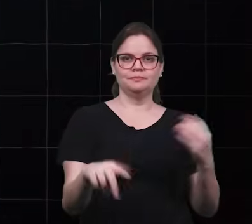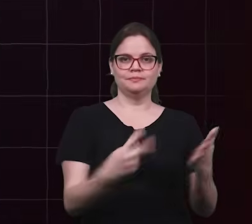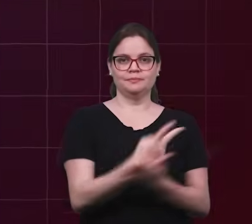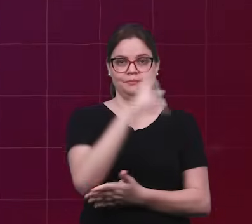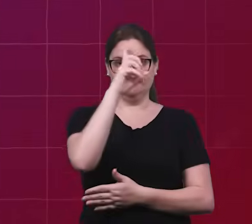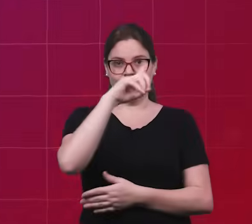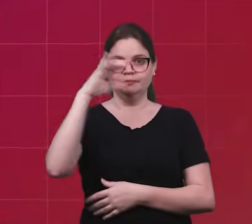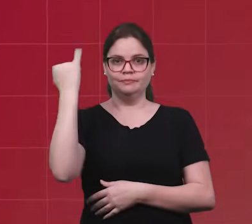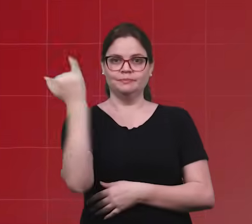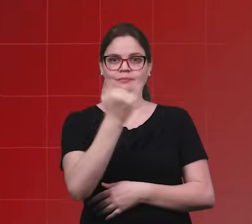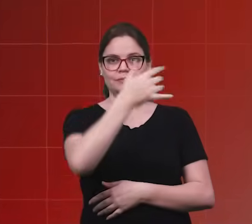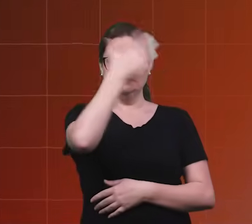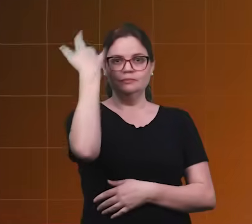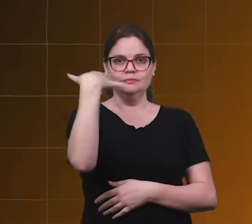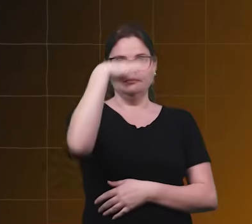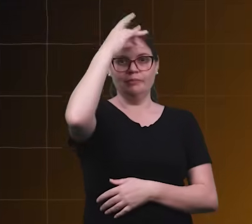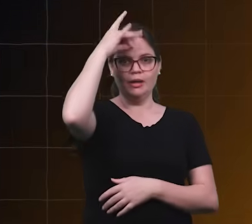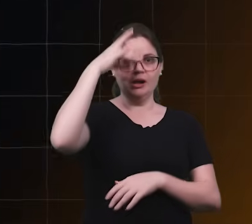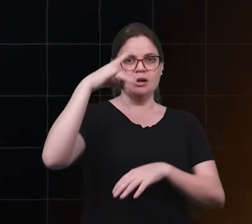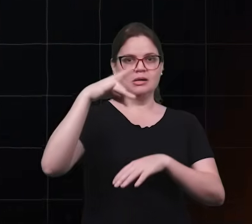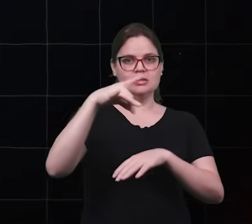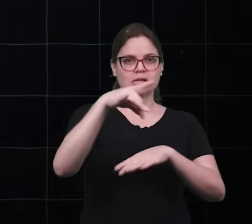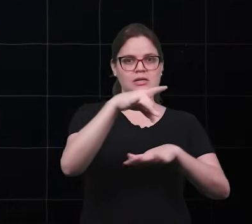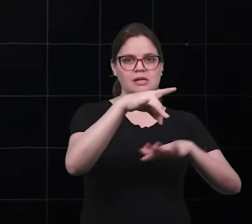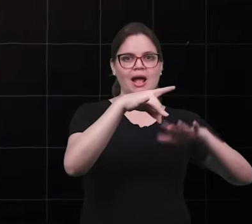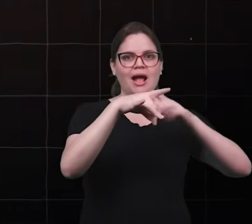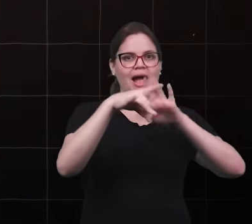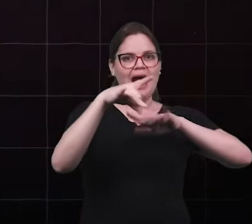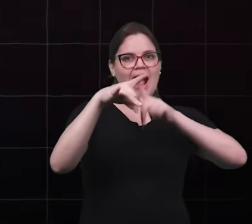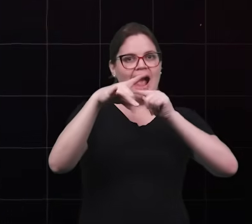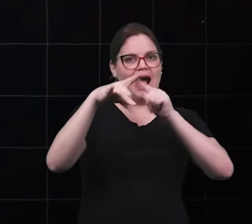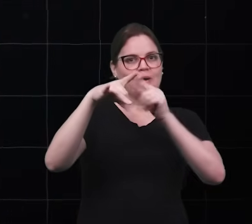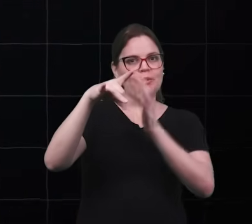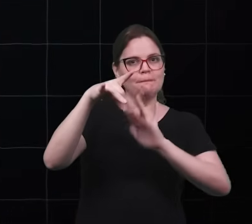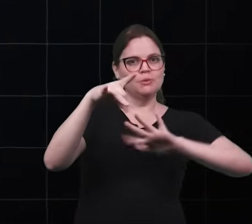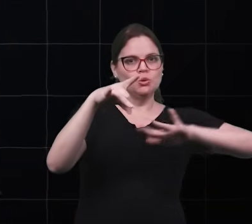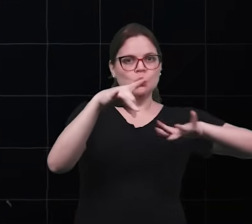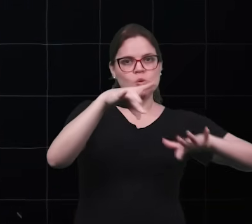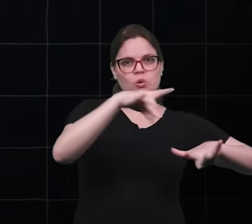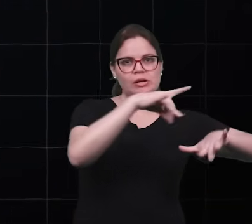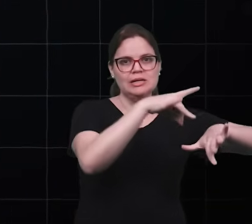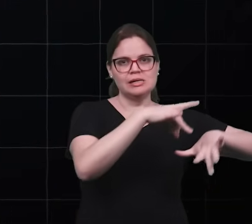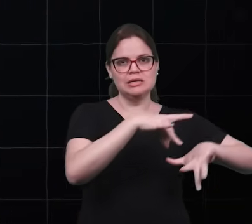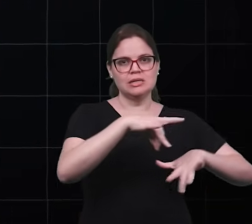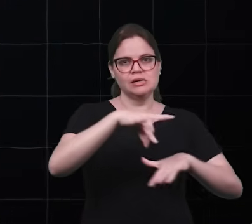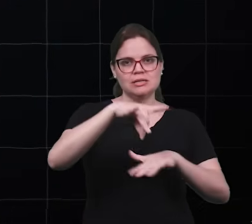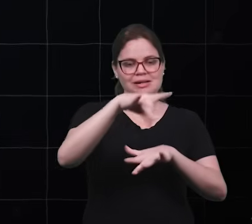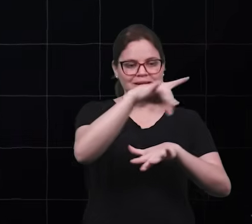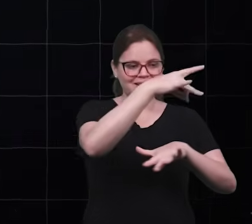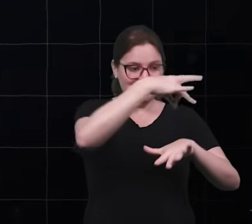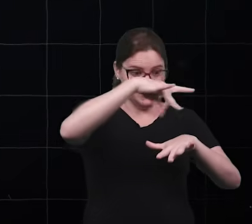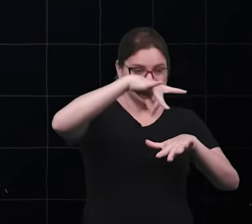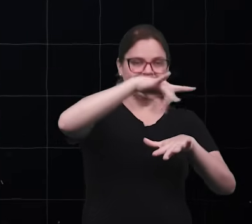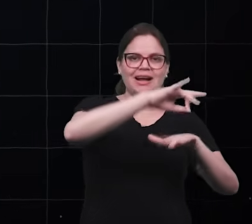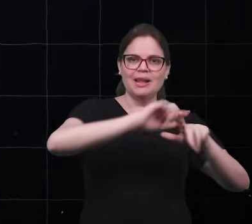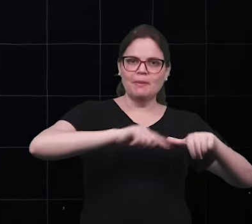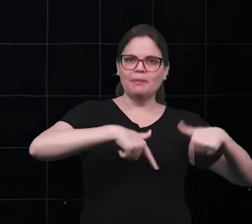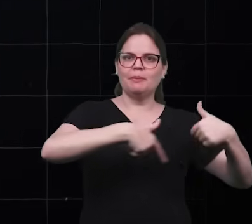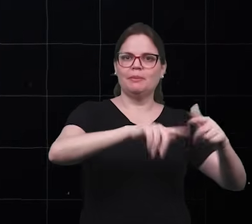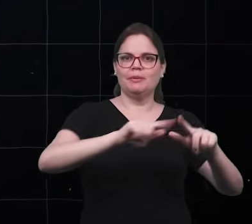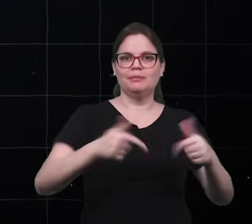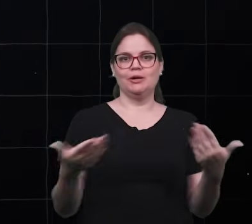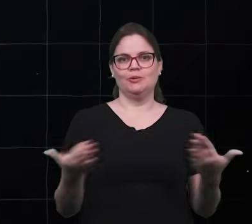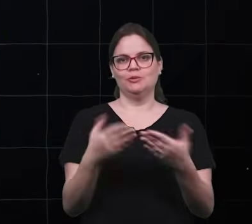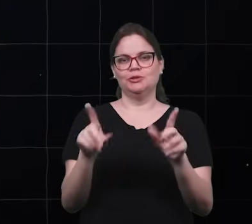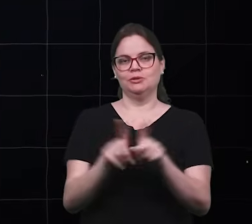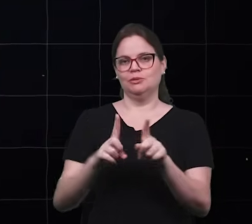o Espírito de Deus se movia sobre a face das águas. Hoje nós vivemos essa experiência da operação